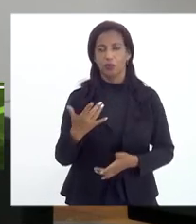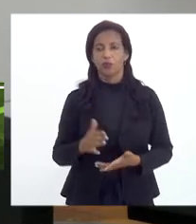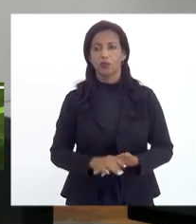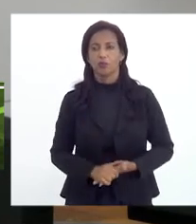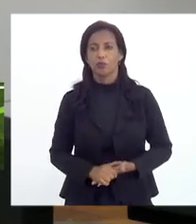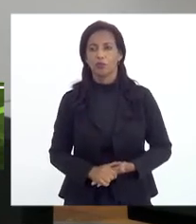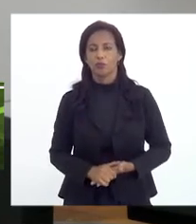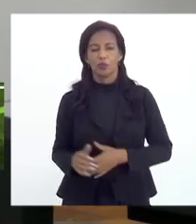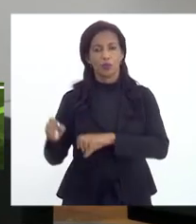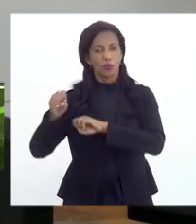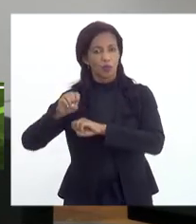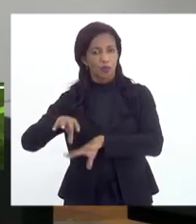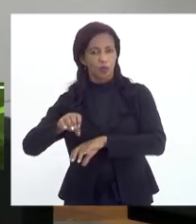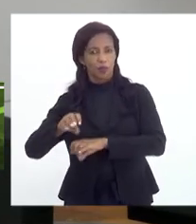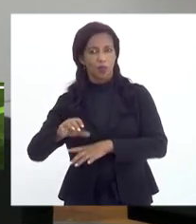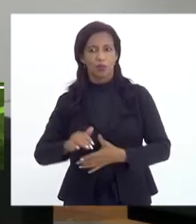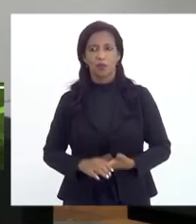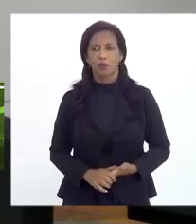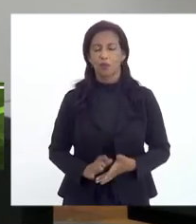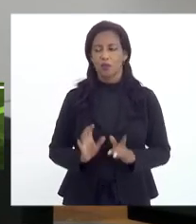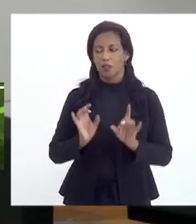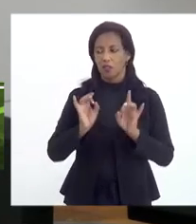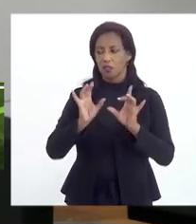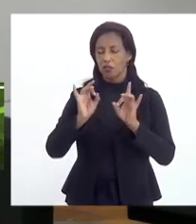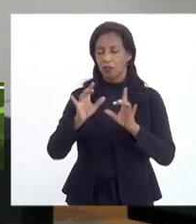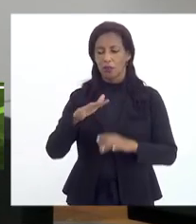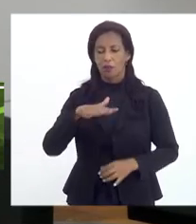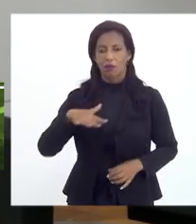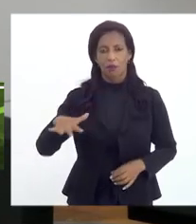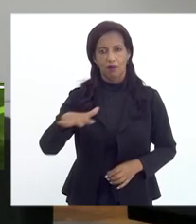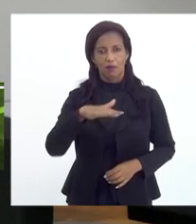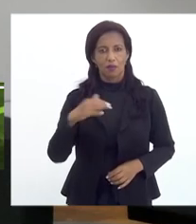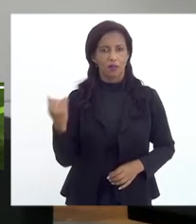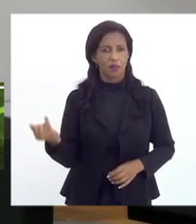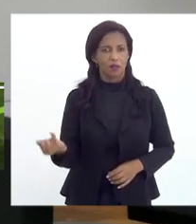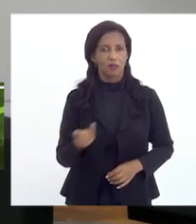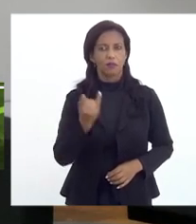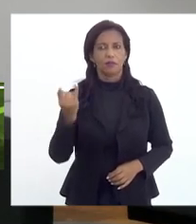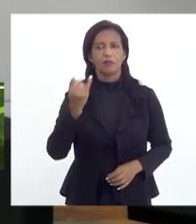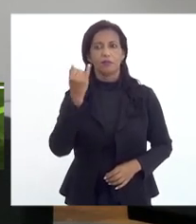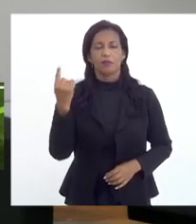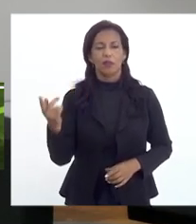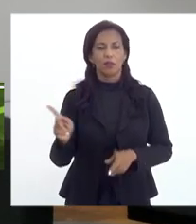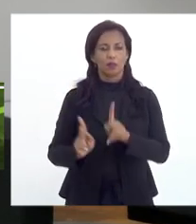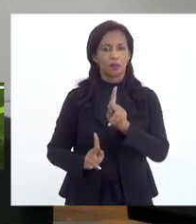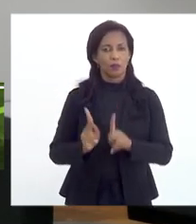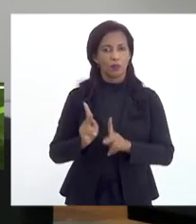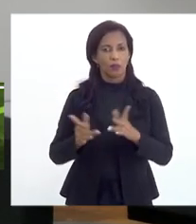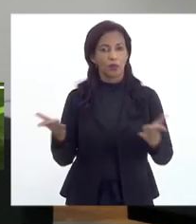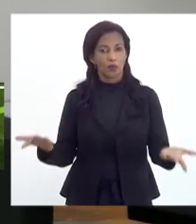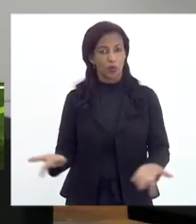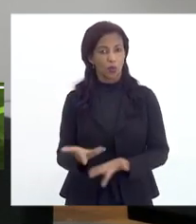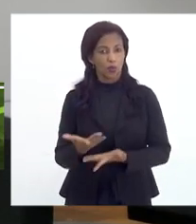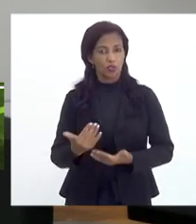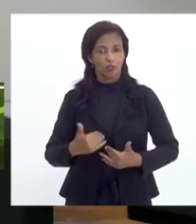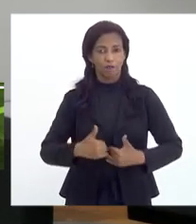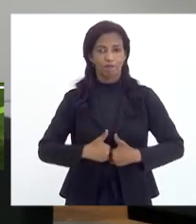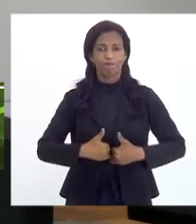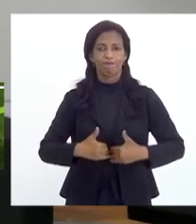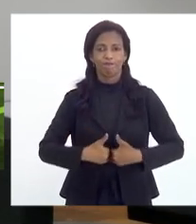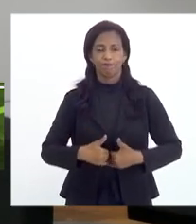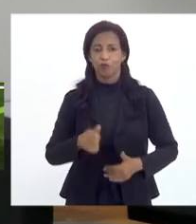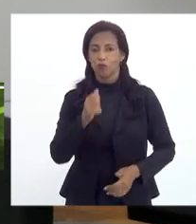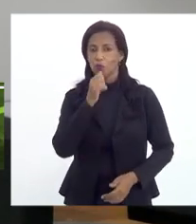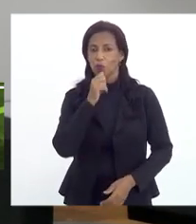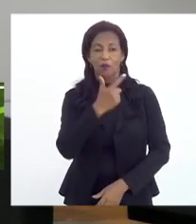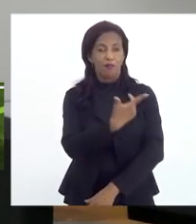educação Em especial Essas áreas Tão fundamental Para a nossa população Que hoje está passando fome Que não